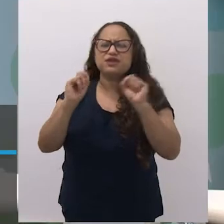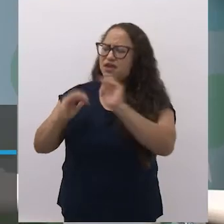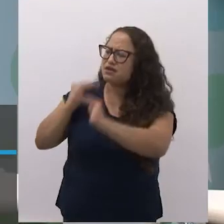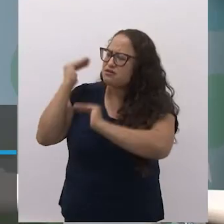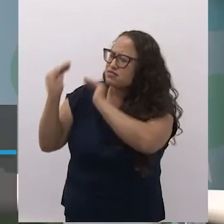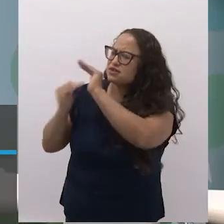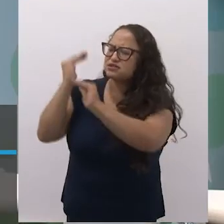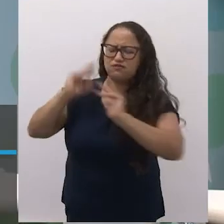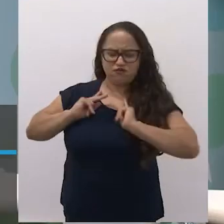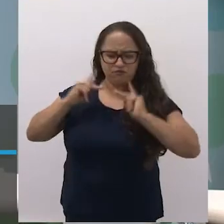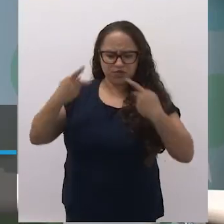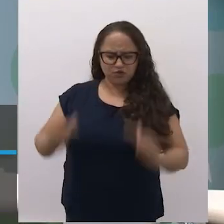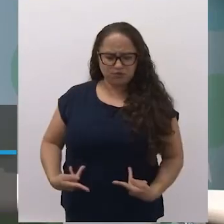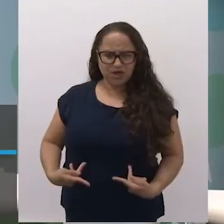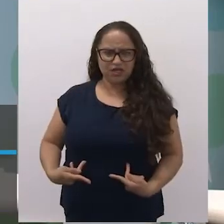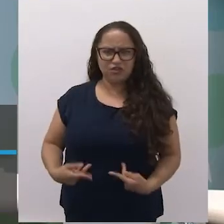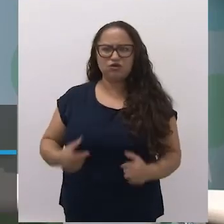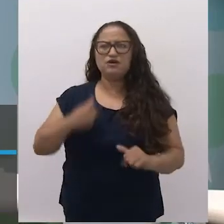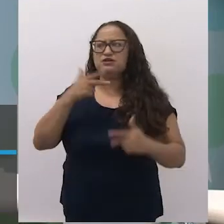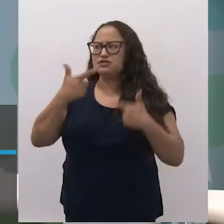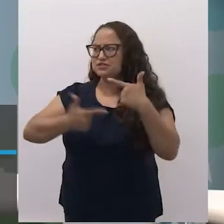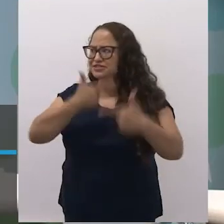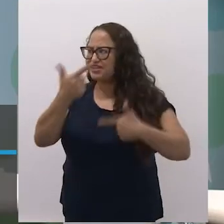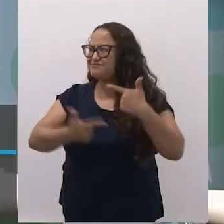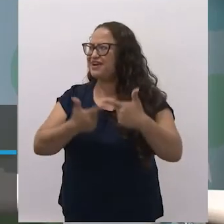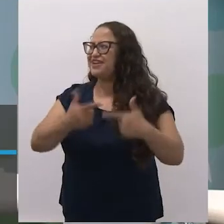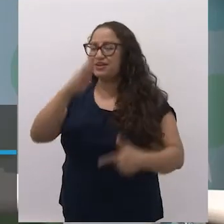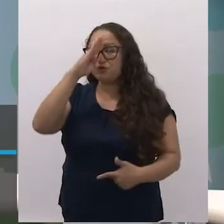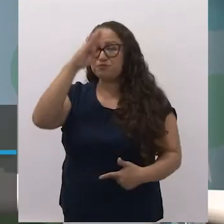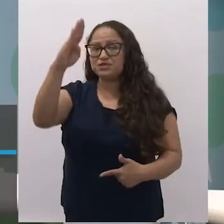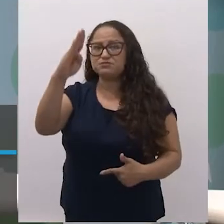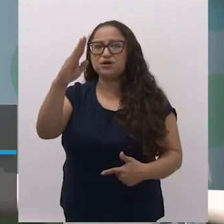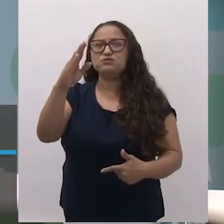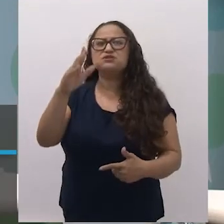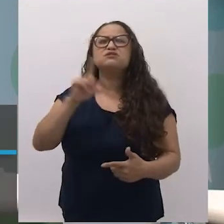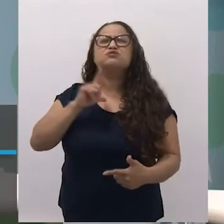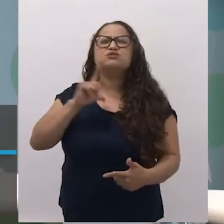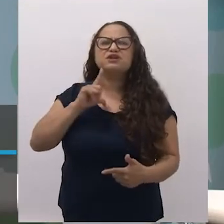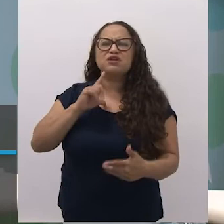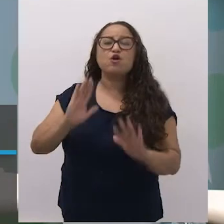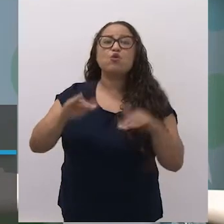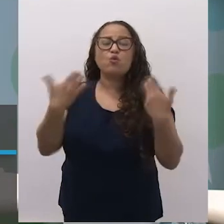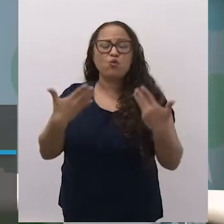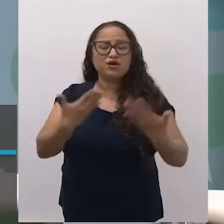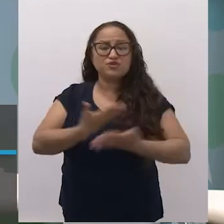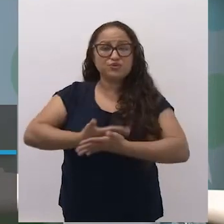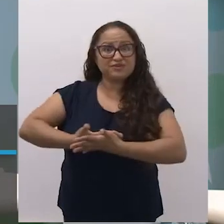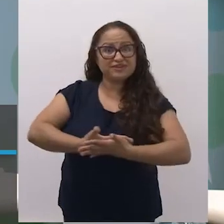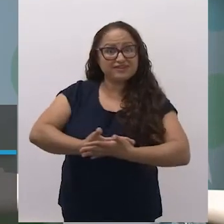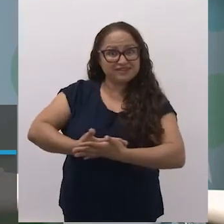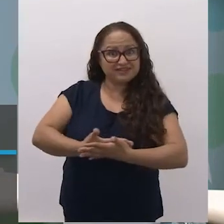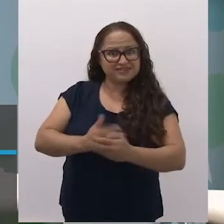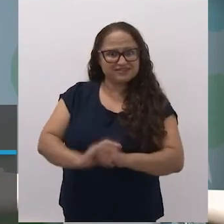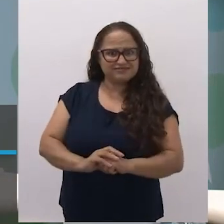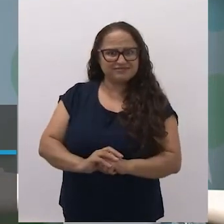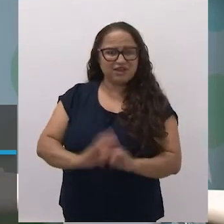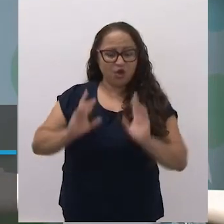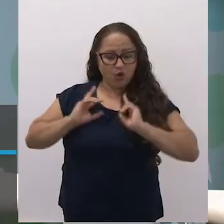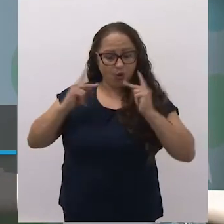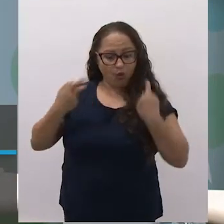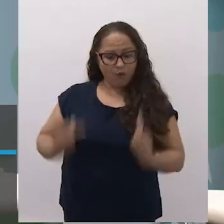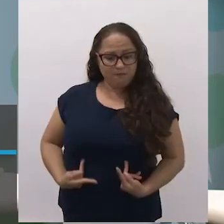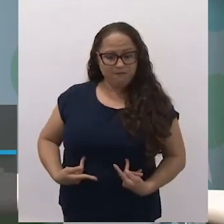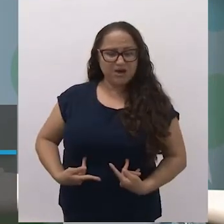desenvolvimento humano, ele é trabalhado principalmente nos primeiros anos de vida, né? Claro que o ser humano ele não tem a